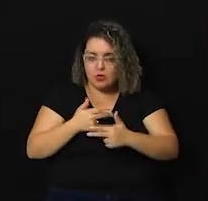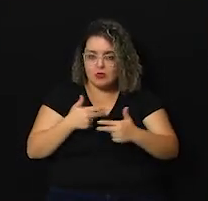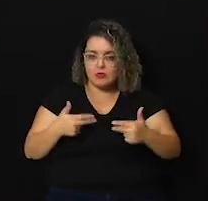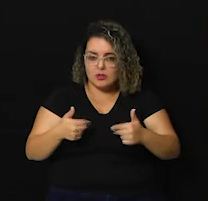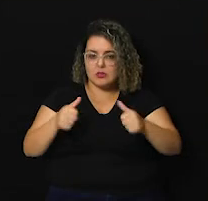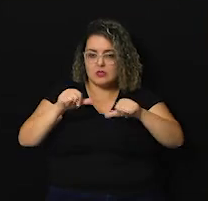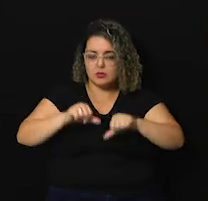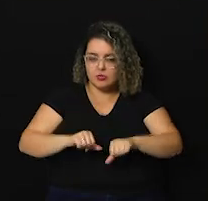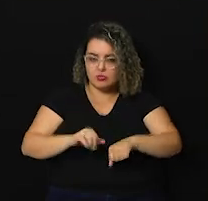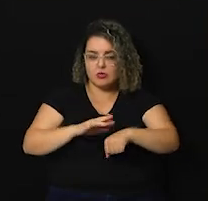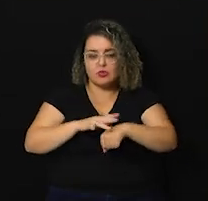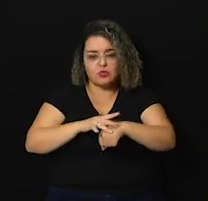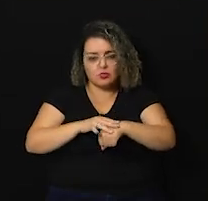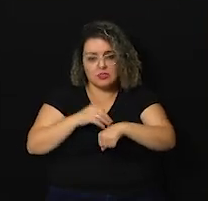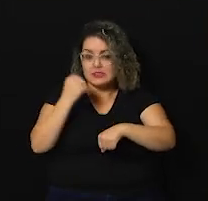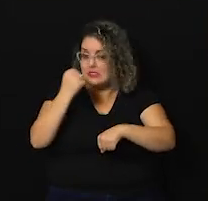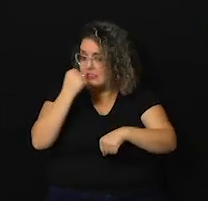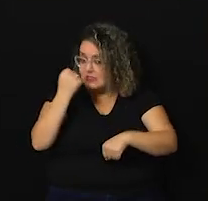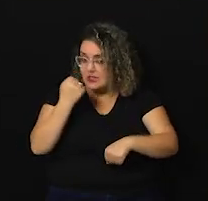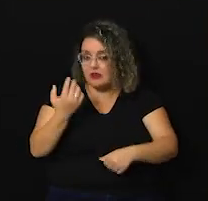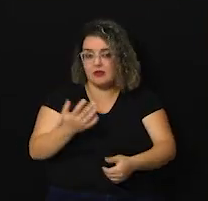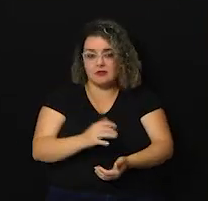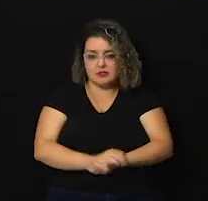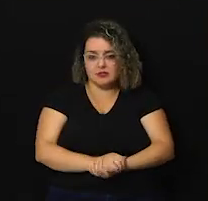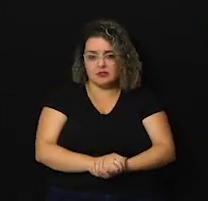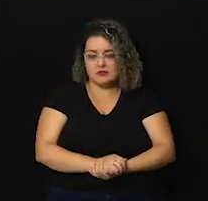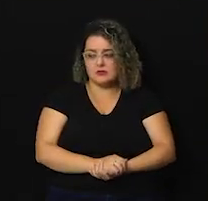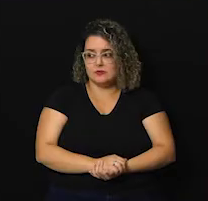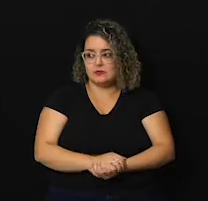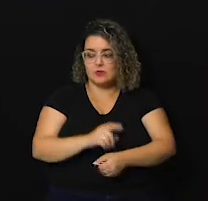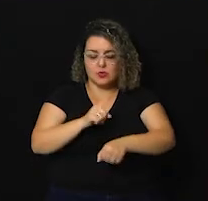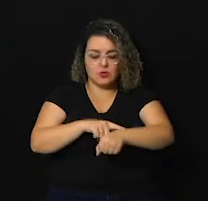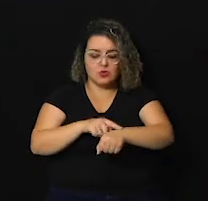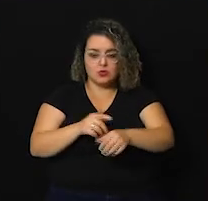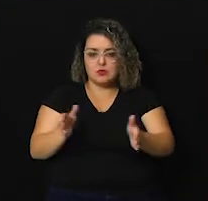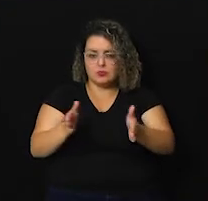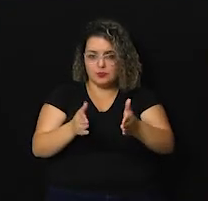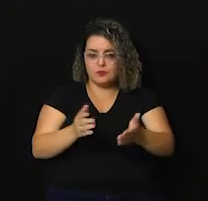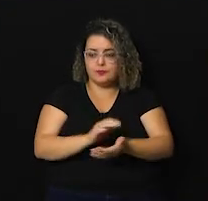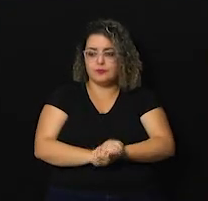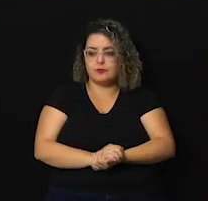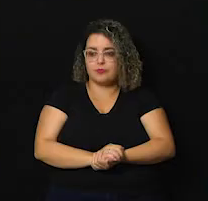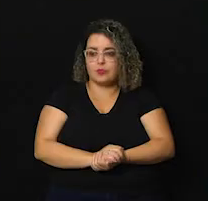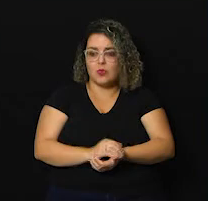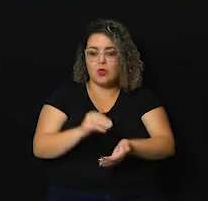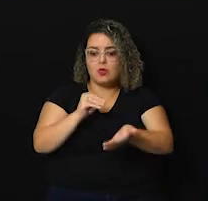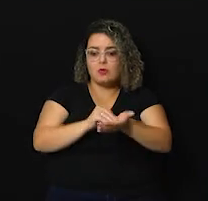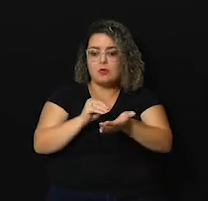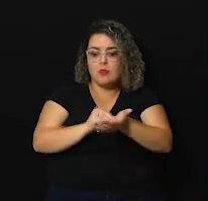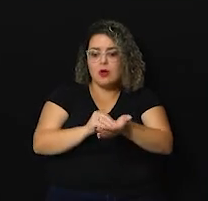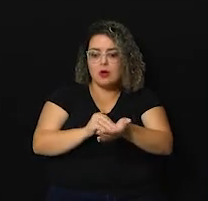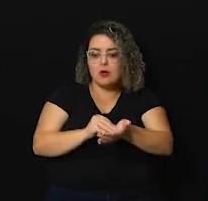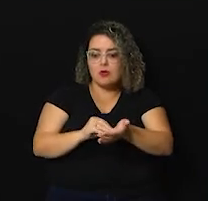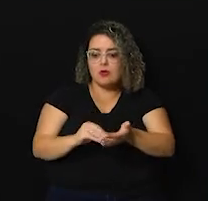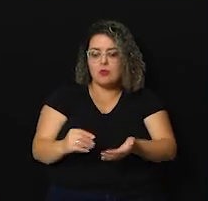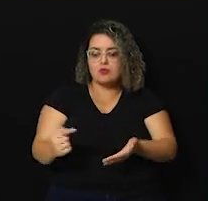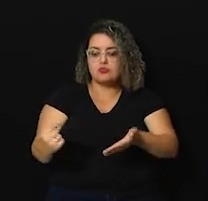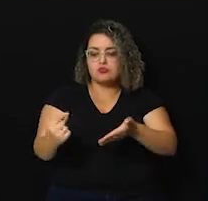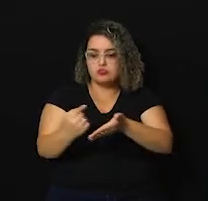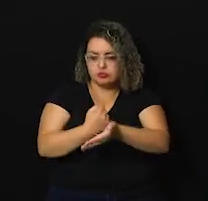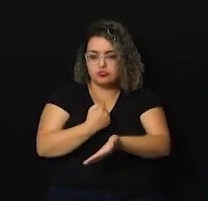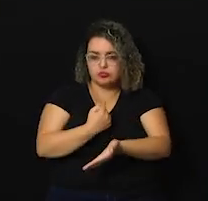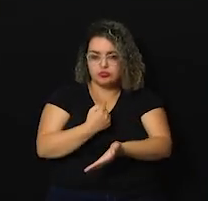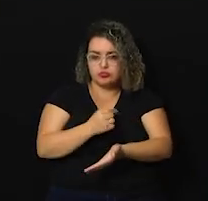são graves, muito graves. Professor, nosso tempo está acabando, mas eu preciso de uma última resposta no que diz